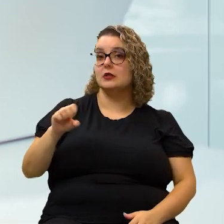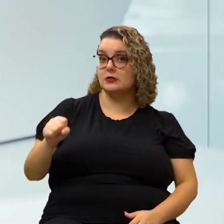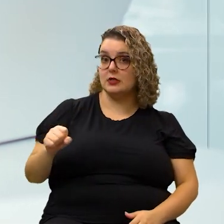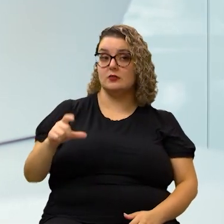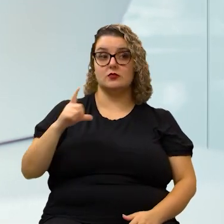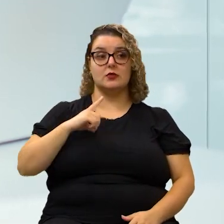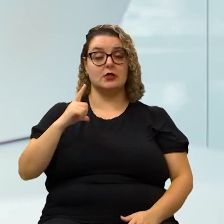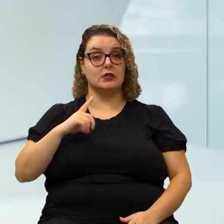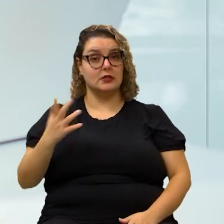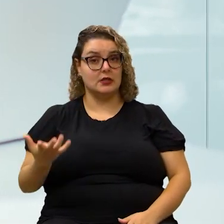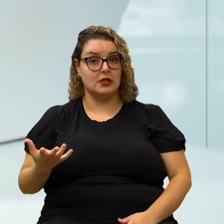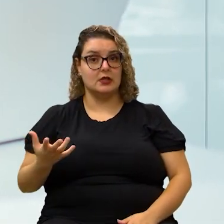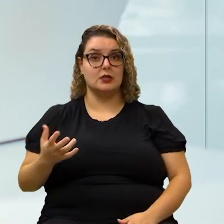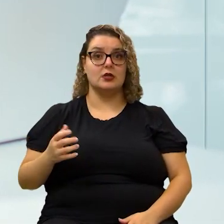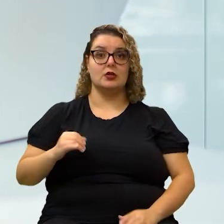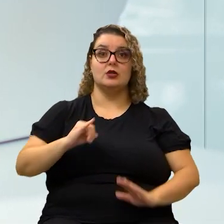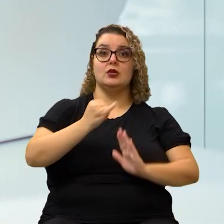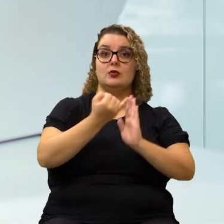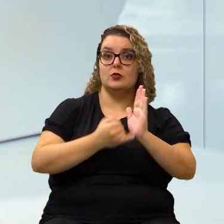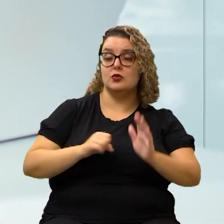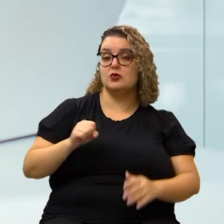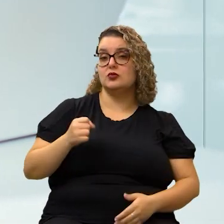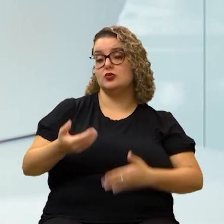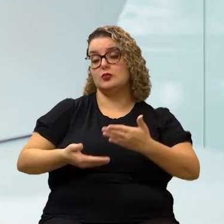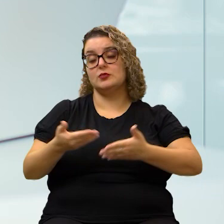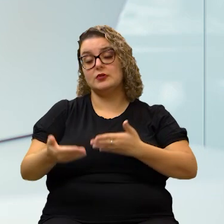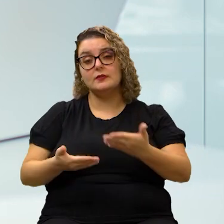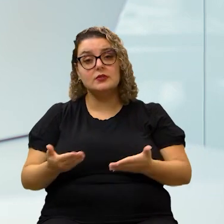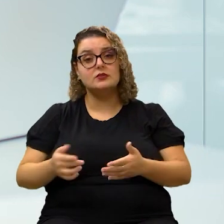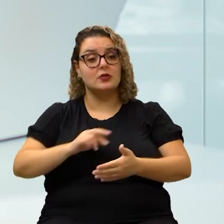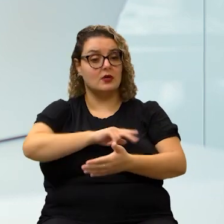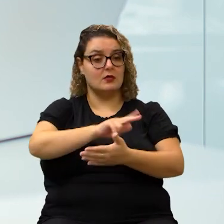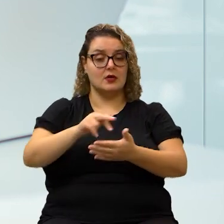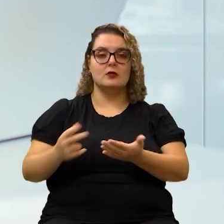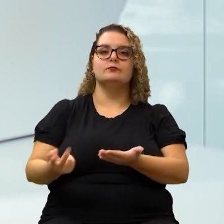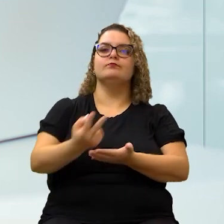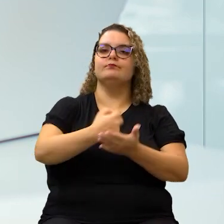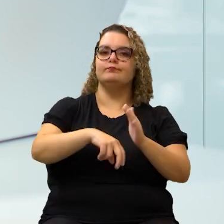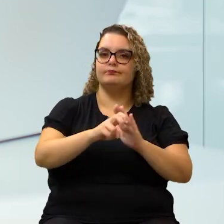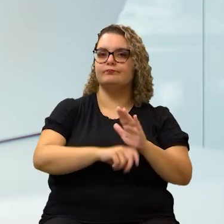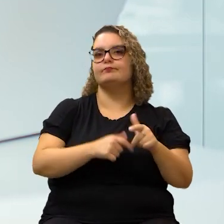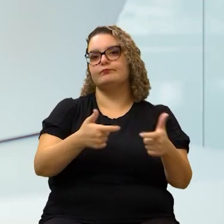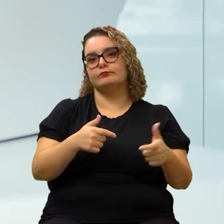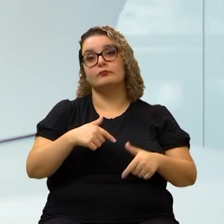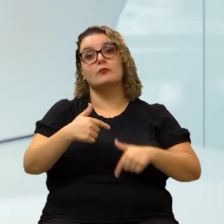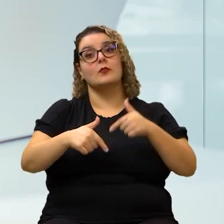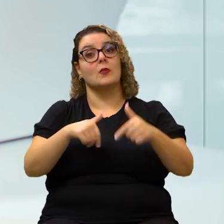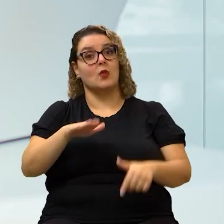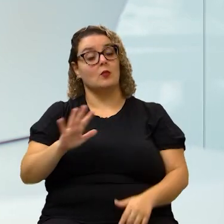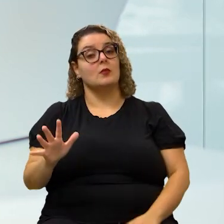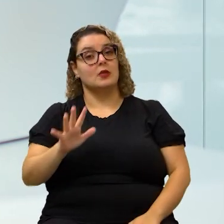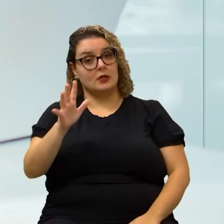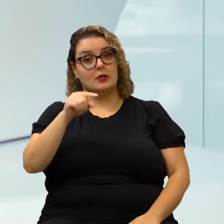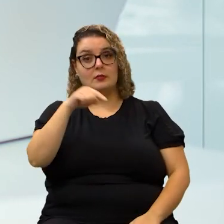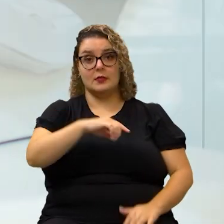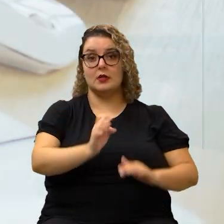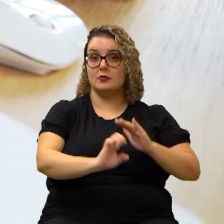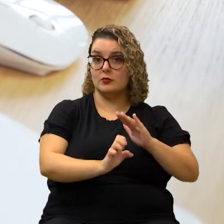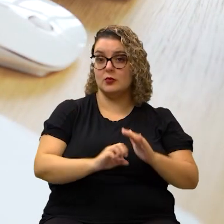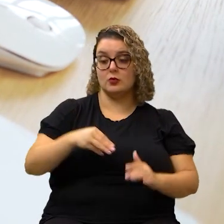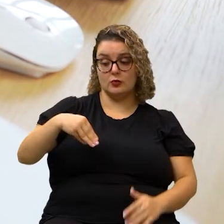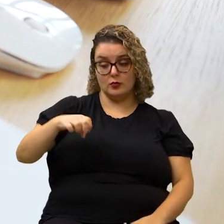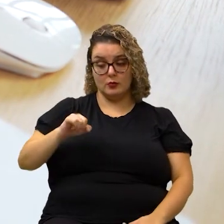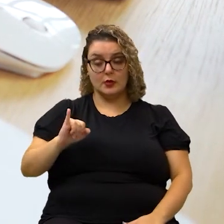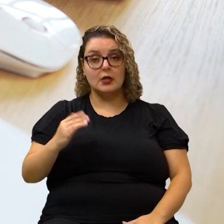INSS, vai sofrer ali retenção de imposto sobre serviço, uma série de elementos que vão tornar o seu trabalho mais caro para essa empresa.